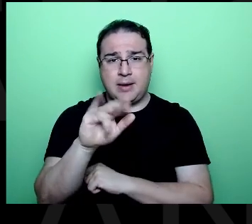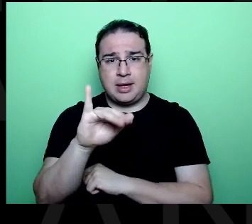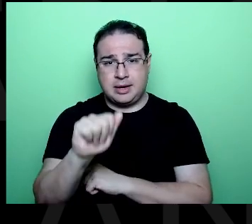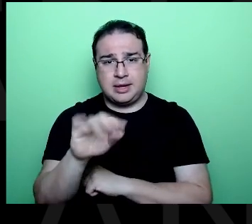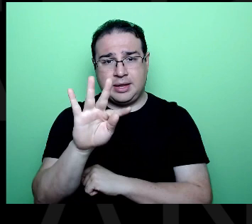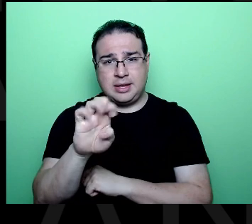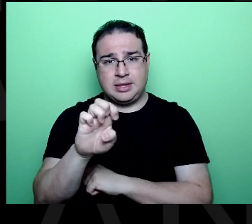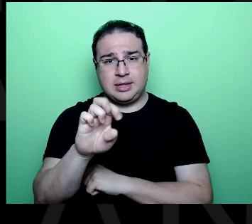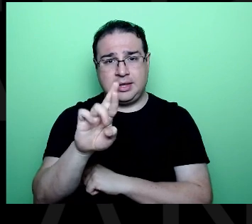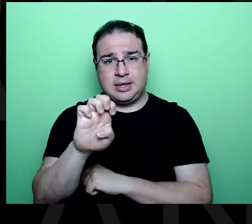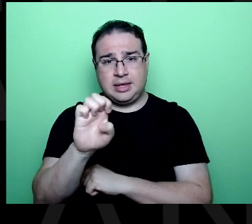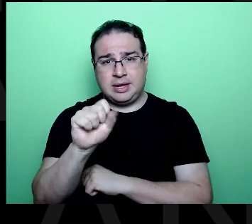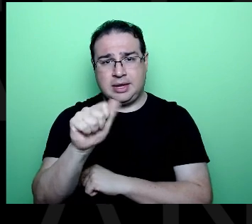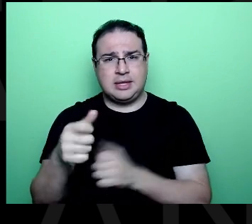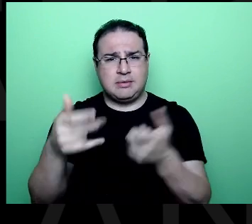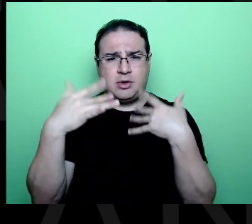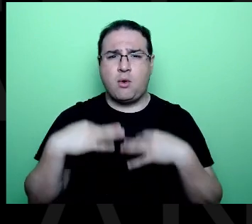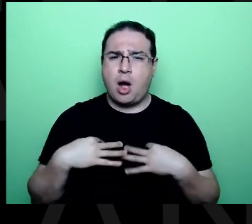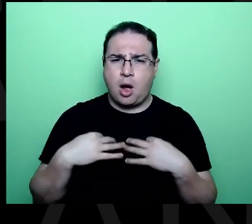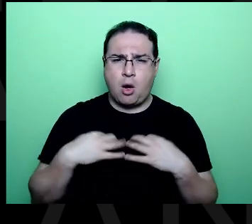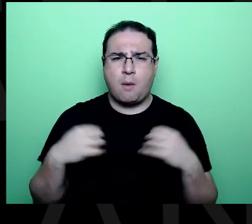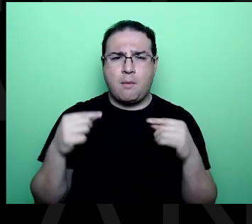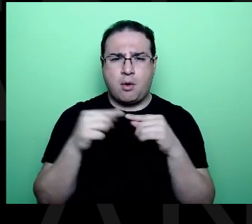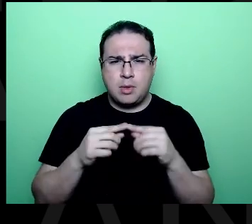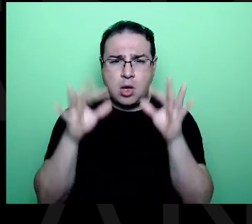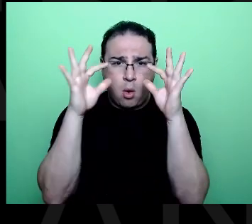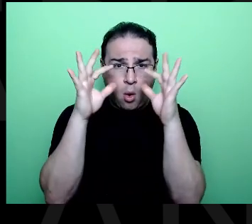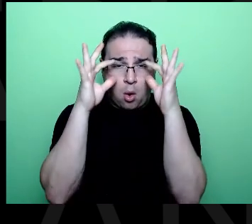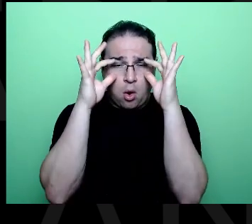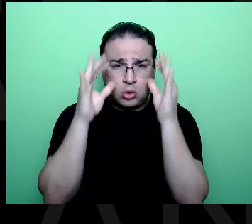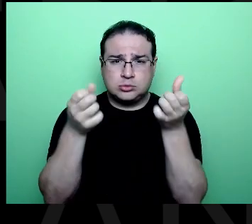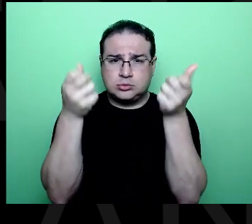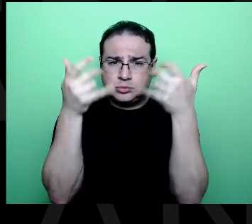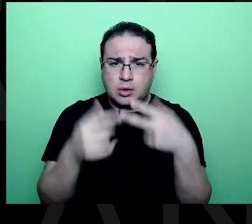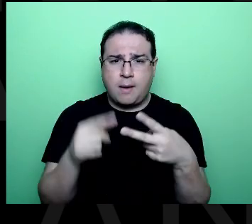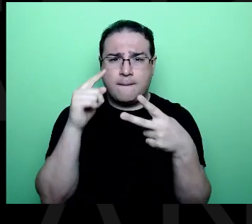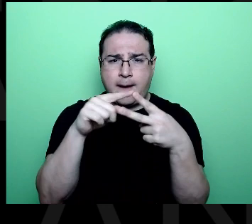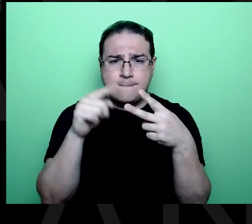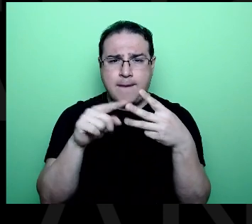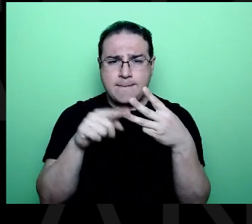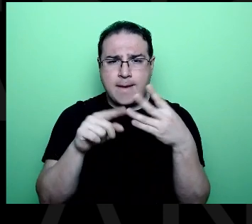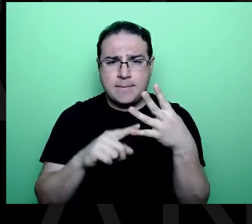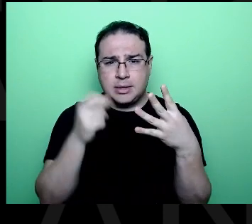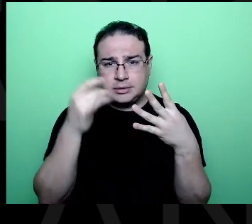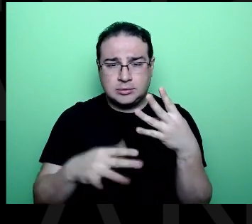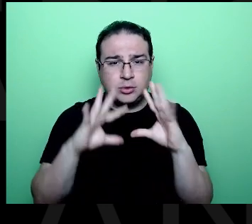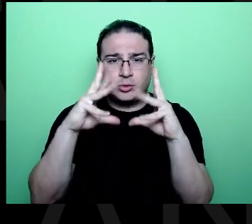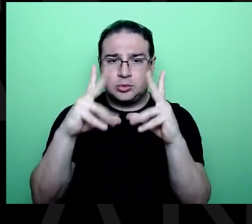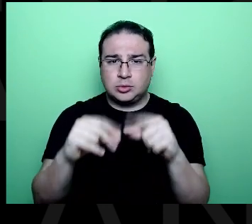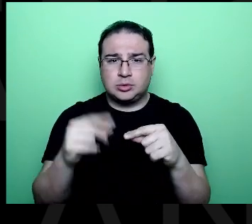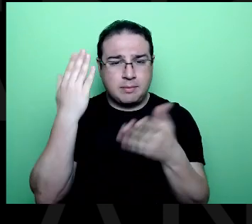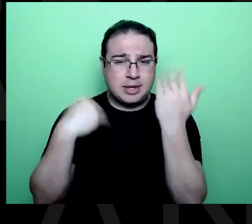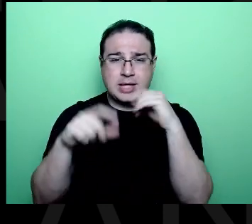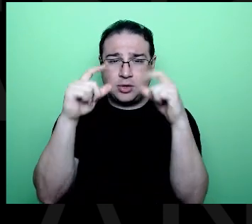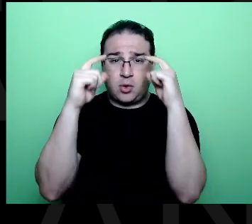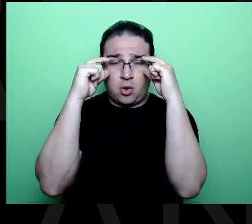para a biografia do Samuel, antes de ler o seu livro. Ela me descreveu até a roupa que ela estava, o óculos que ela estava usando. Ela falou que eu estava com um óculos